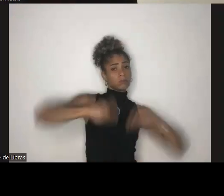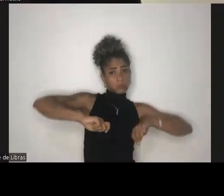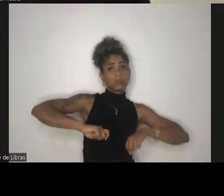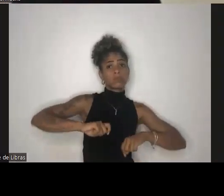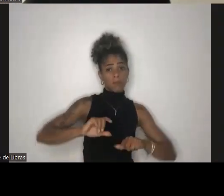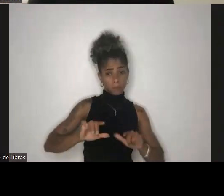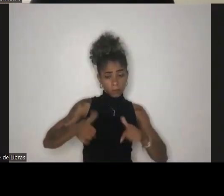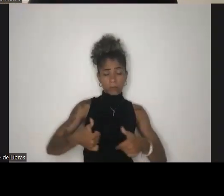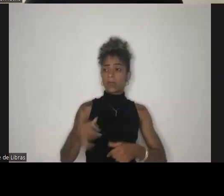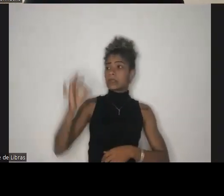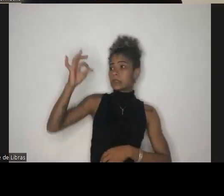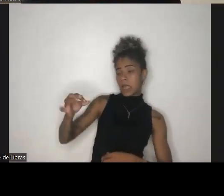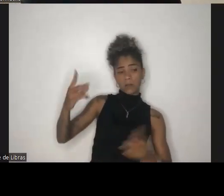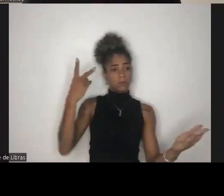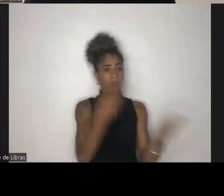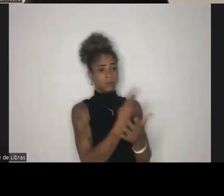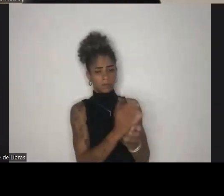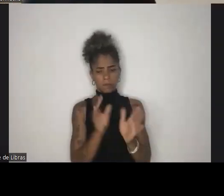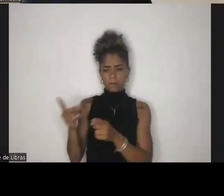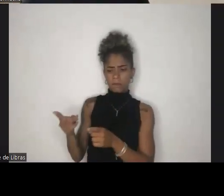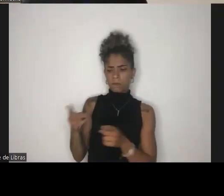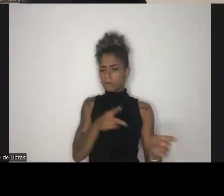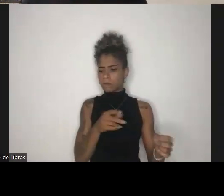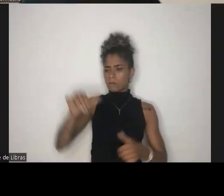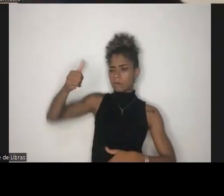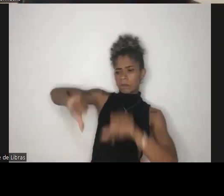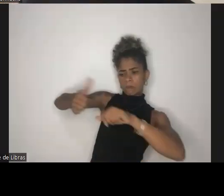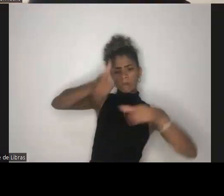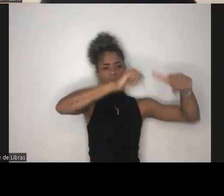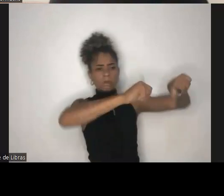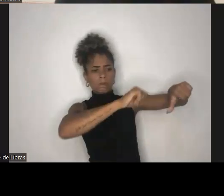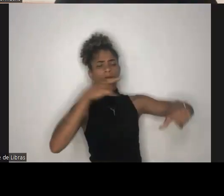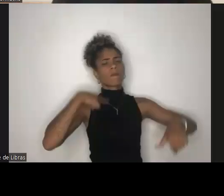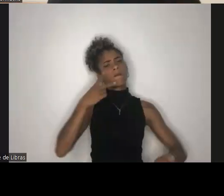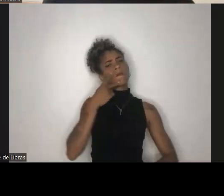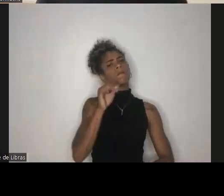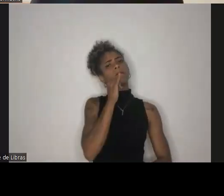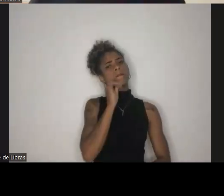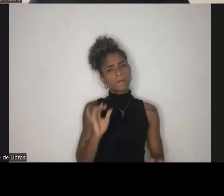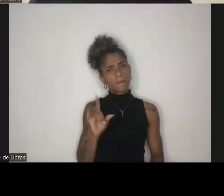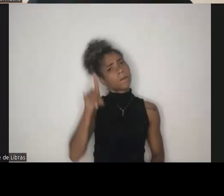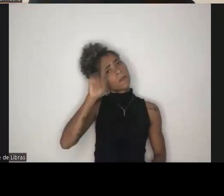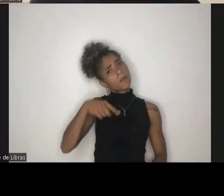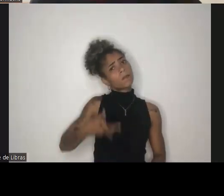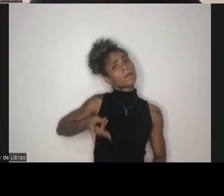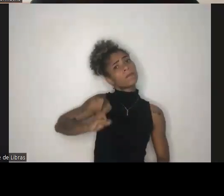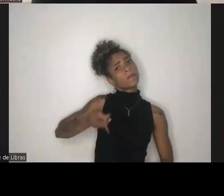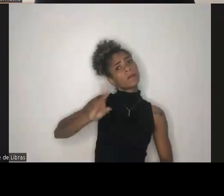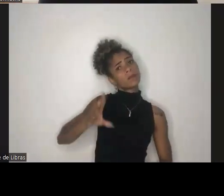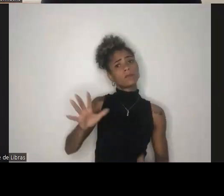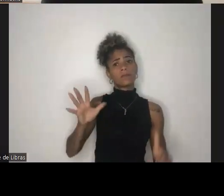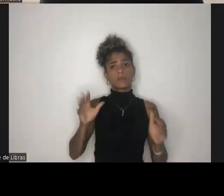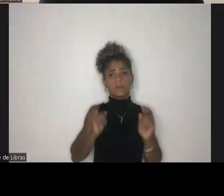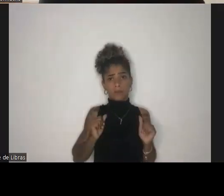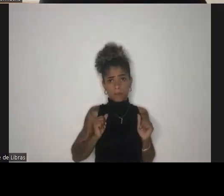acertos e erros dentro disso e que nesse ponto eu até falo assim pô é sempre uma zona de conforto você